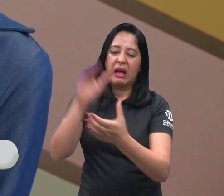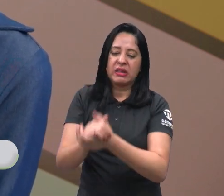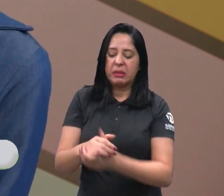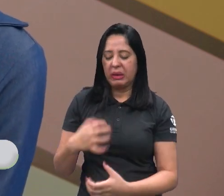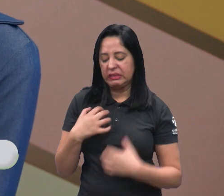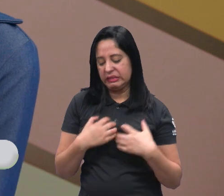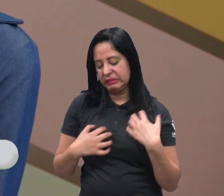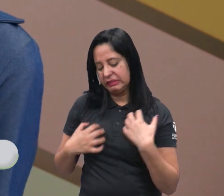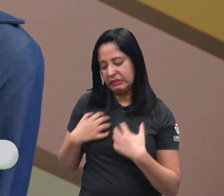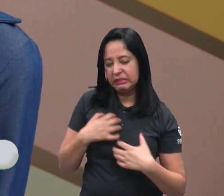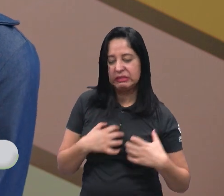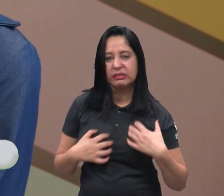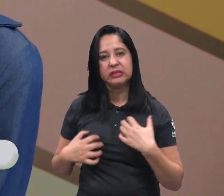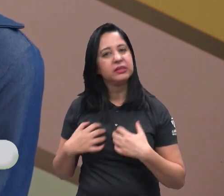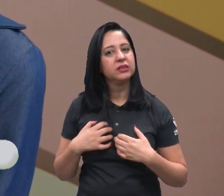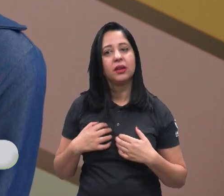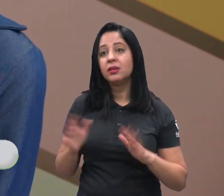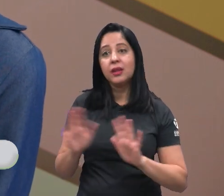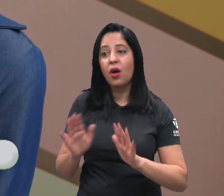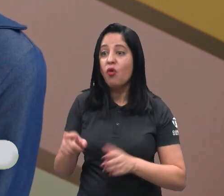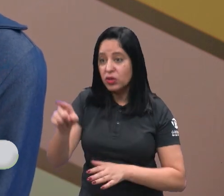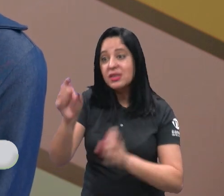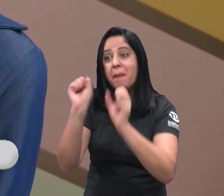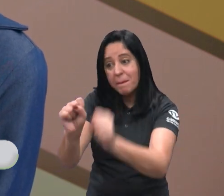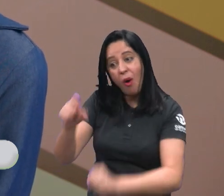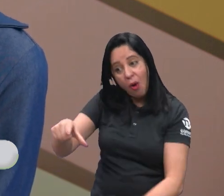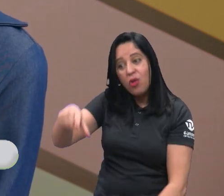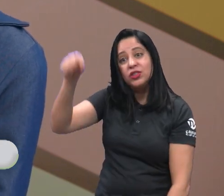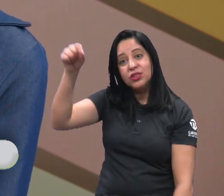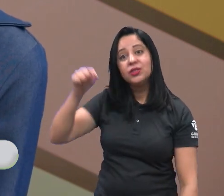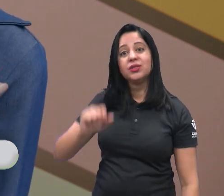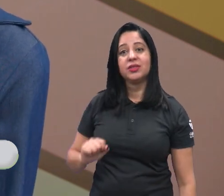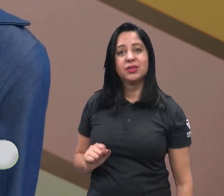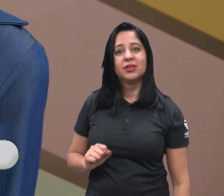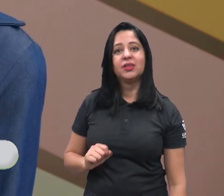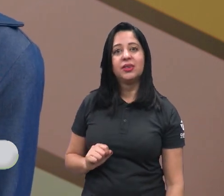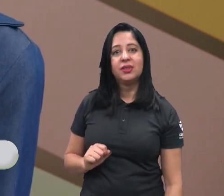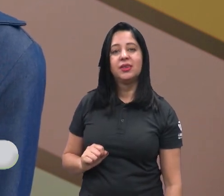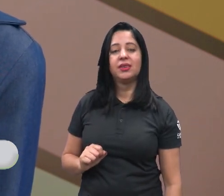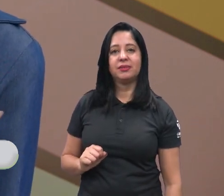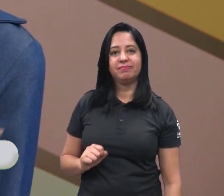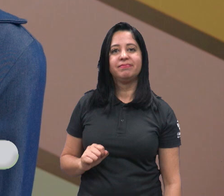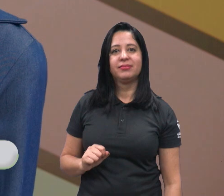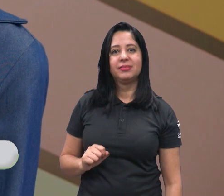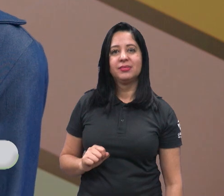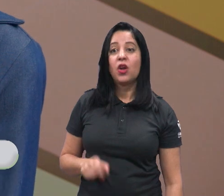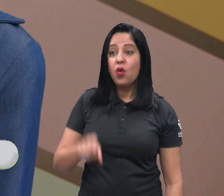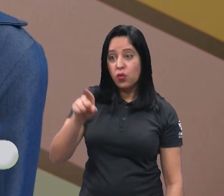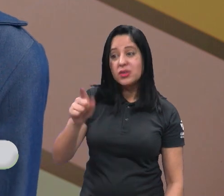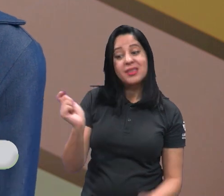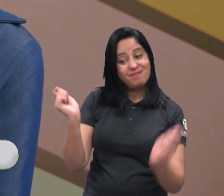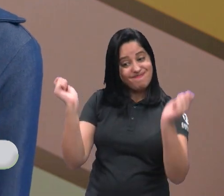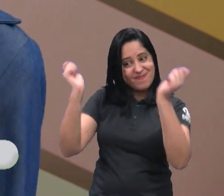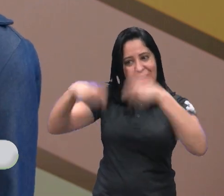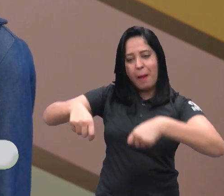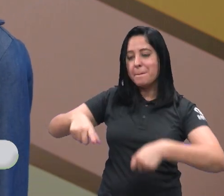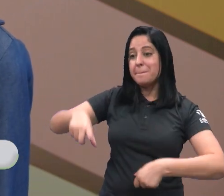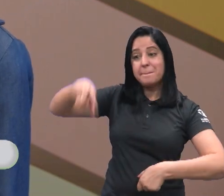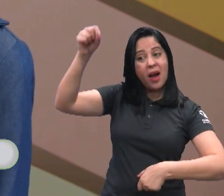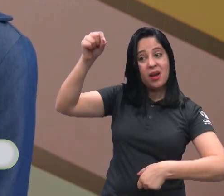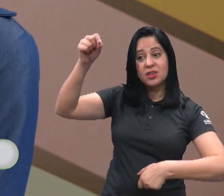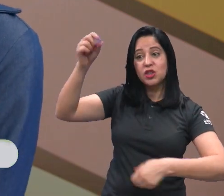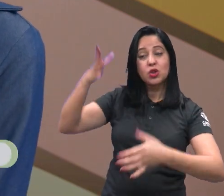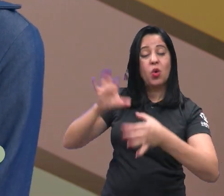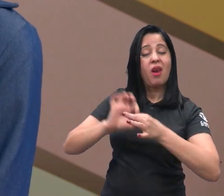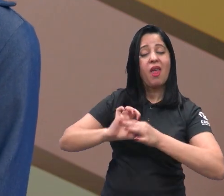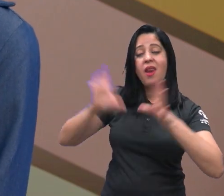que colocar para elas, você pode escolher. Sim. Né? Então, essa escolha, compreender e acolher que elas podem escolher